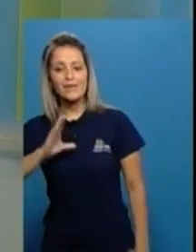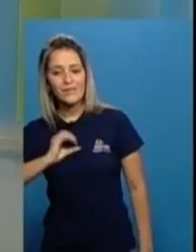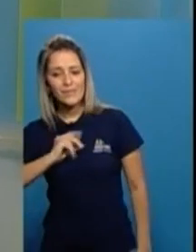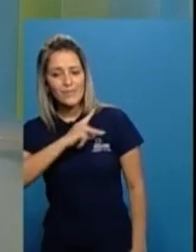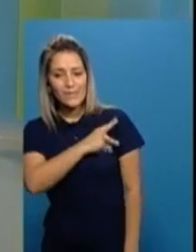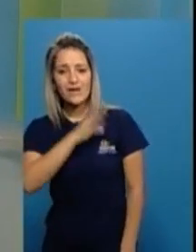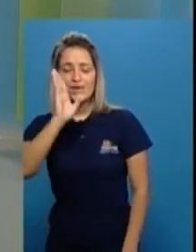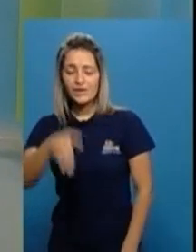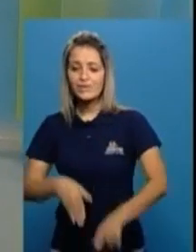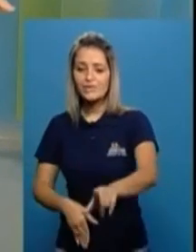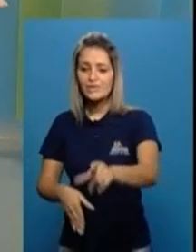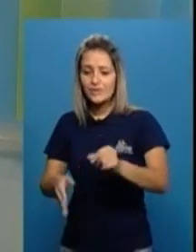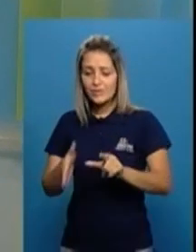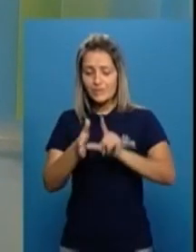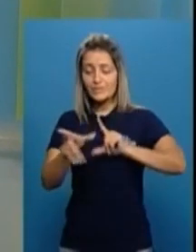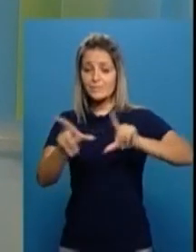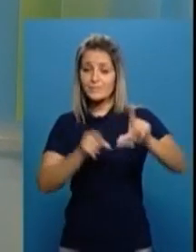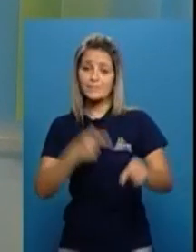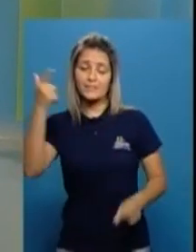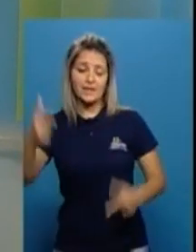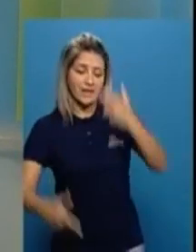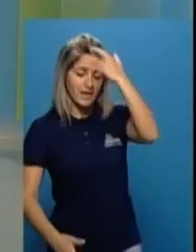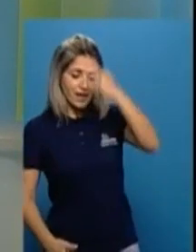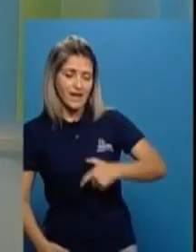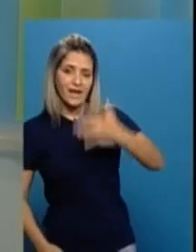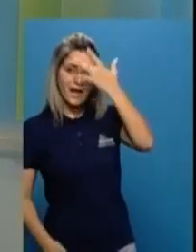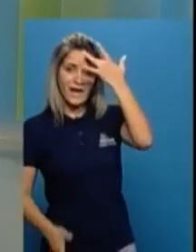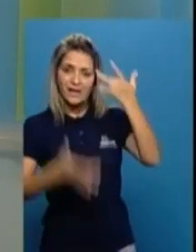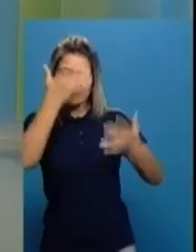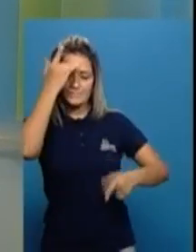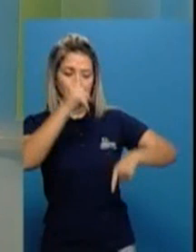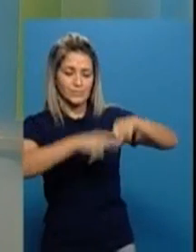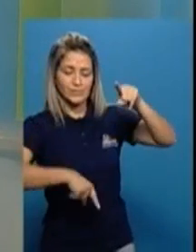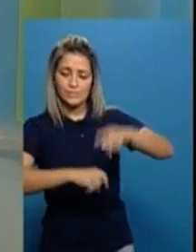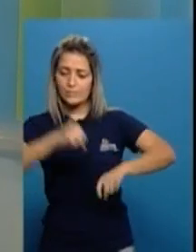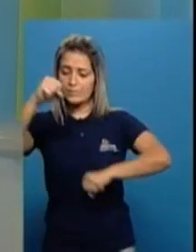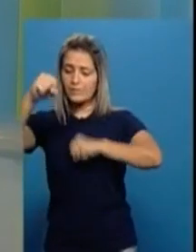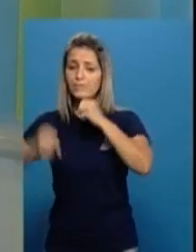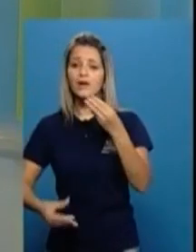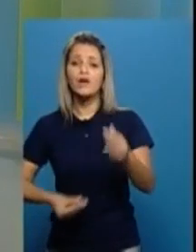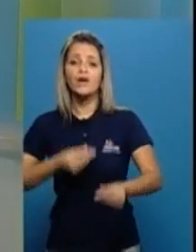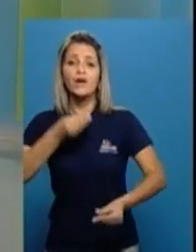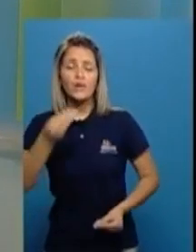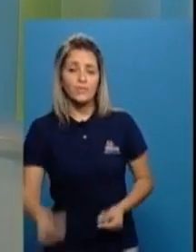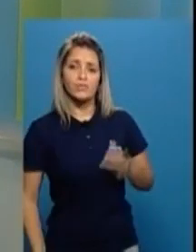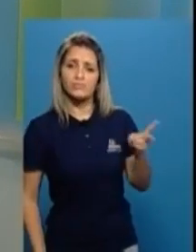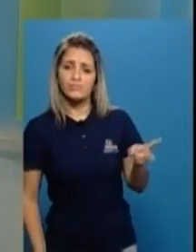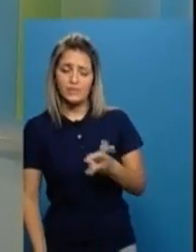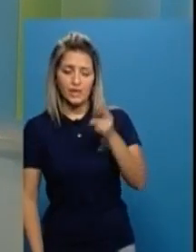pré-definidas, de maneira que os homens, os materiais, os equipamentos se movem em um fluxo